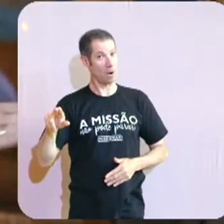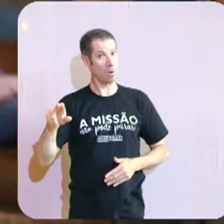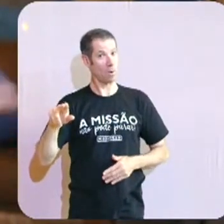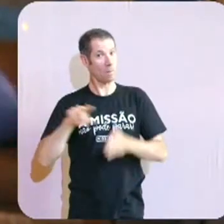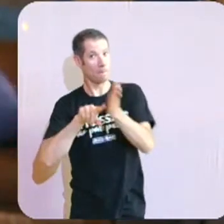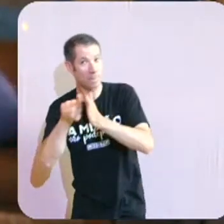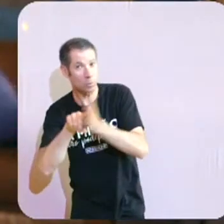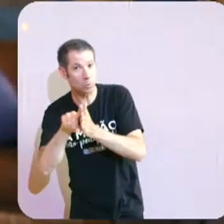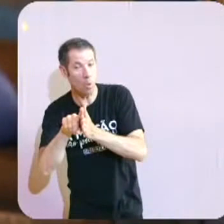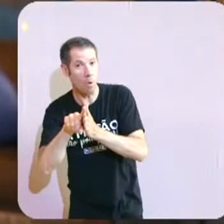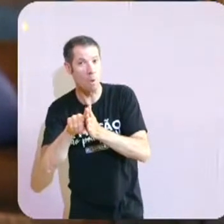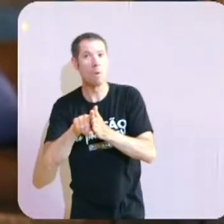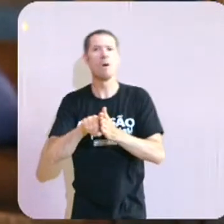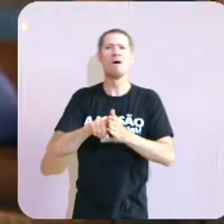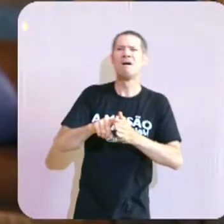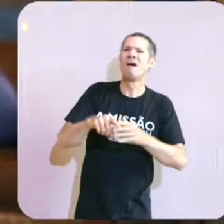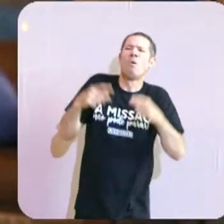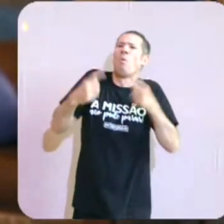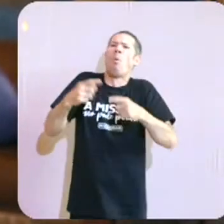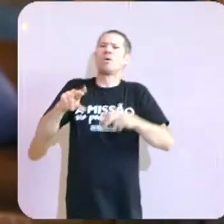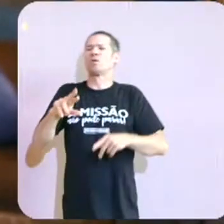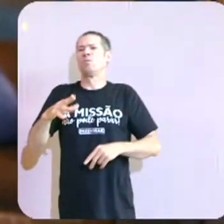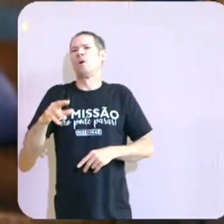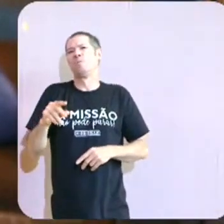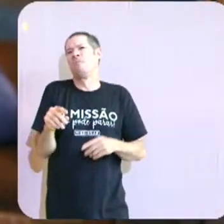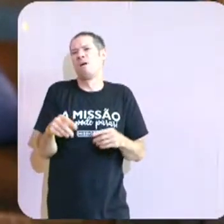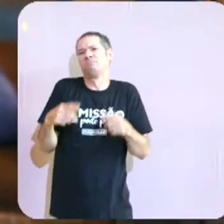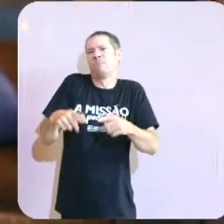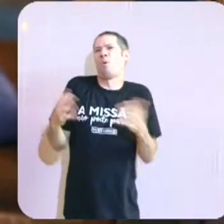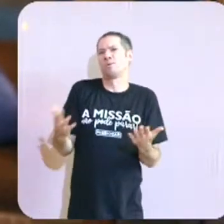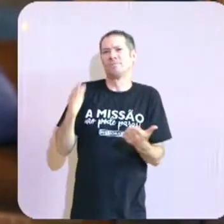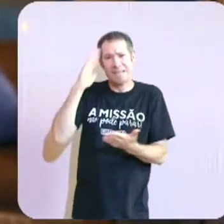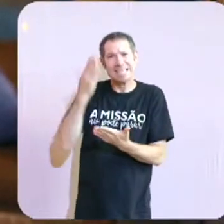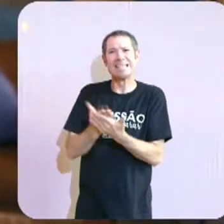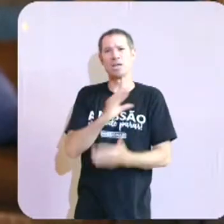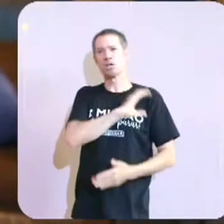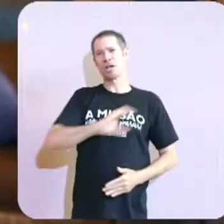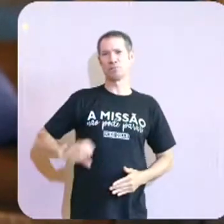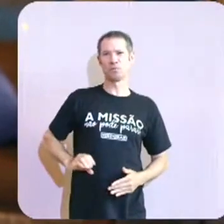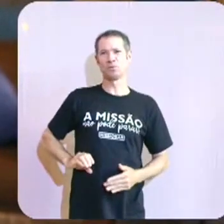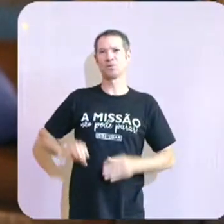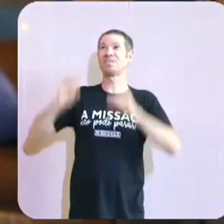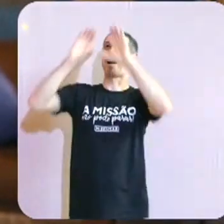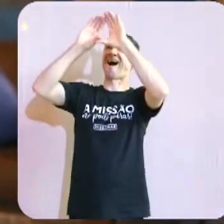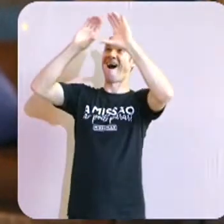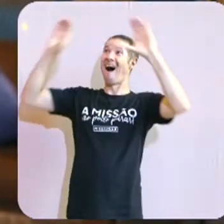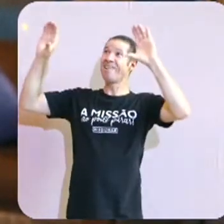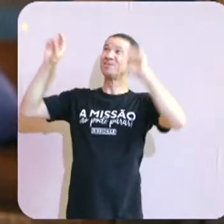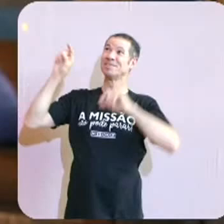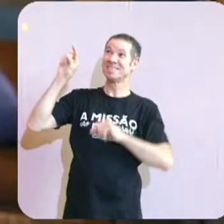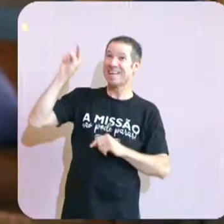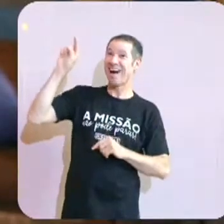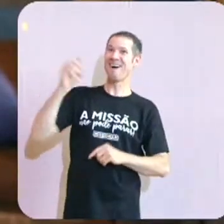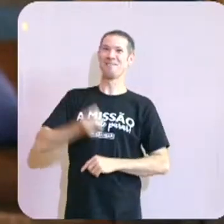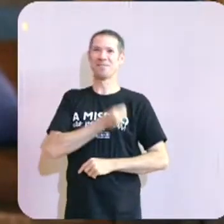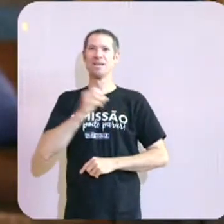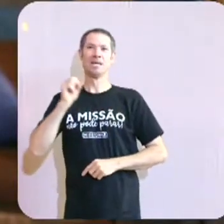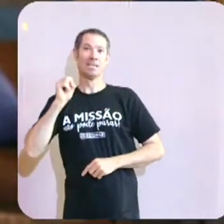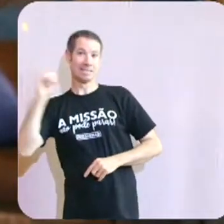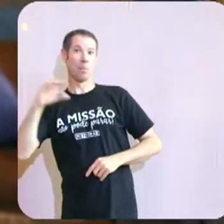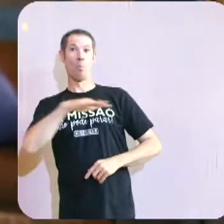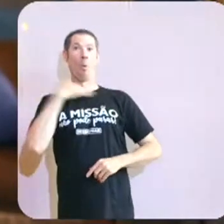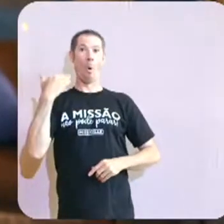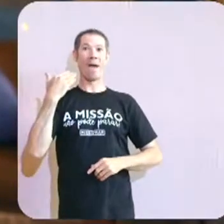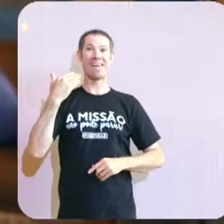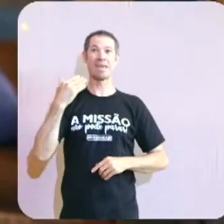ele perguntou, mas onde é que o meu irmão está? Eu falei, se seu irmão realmente cria em Jesus, agora ele está com ele no céu. E ele falou, e se eu morrer hoje por causa